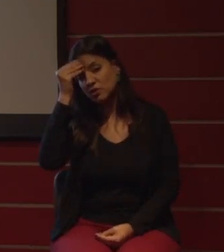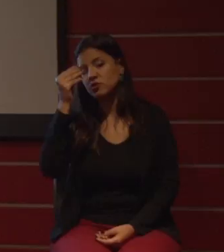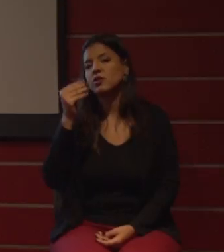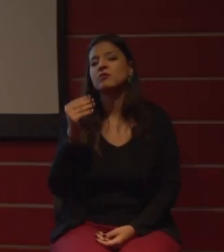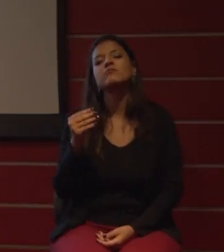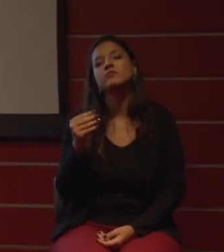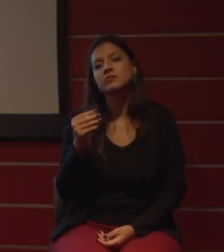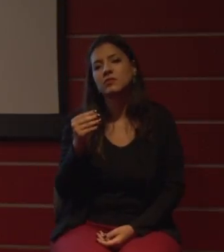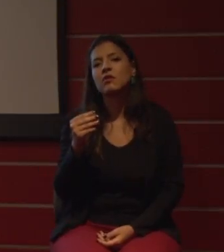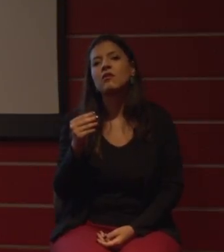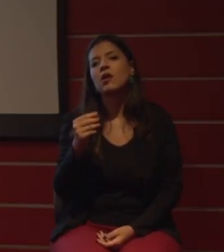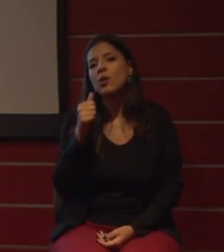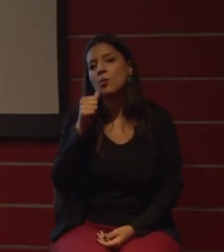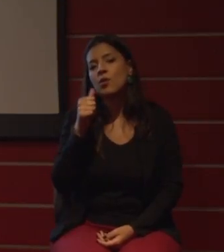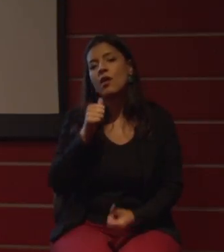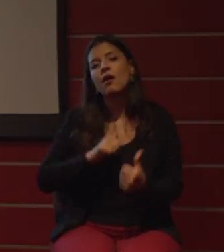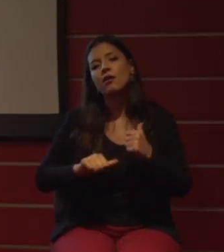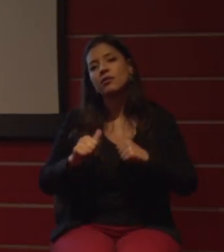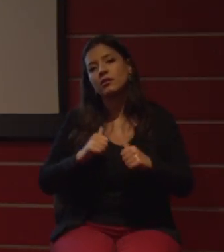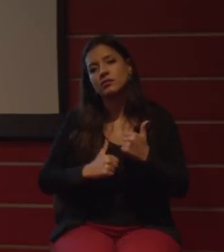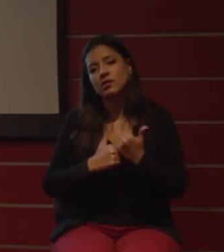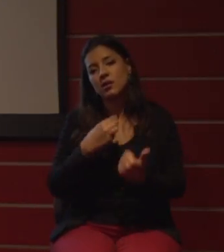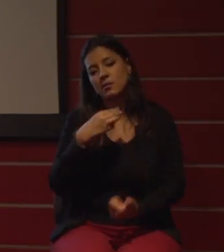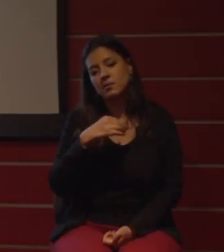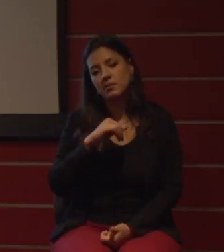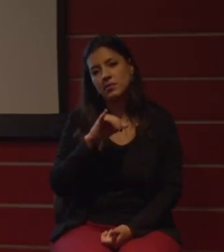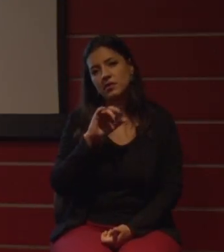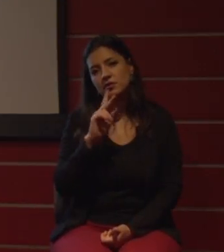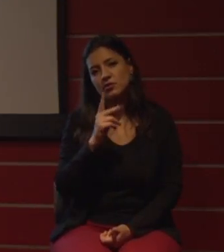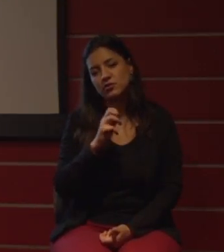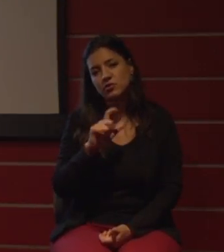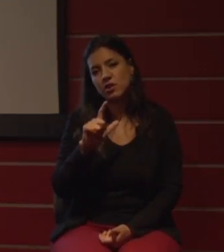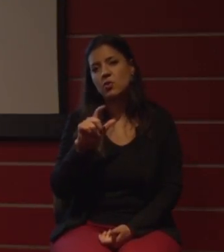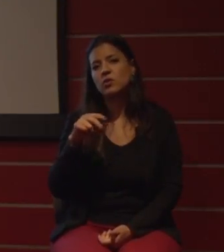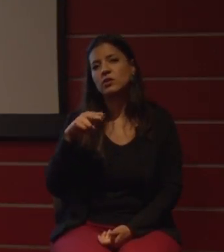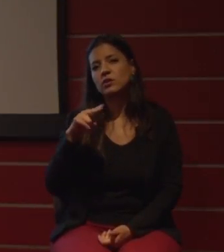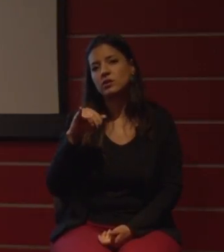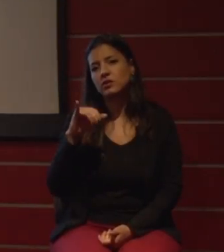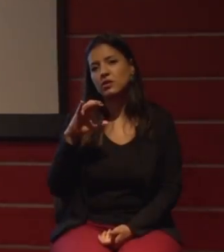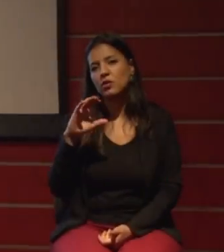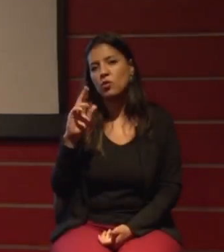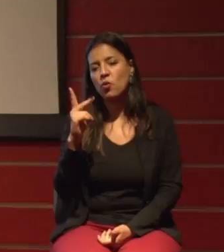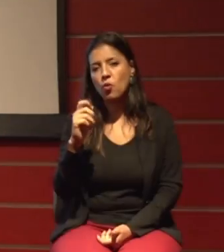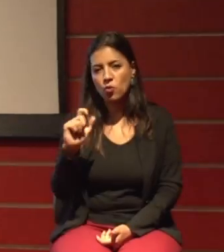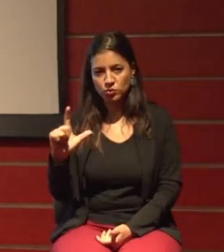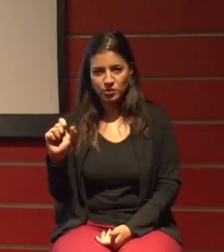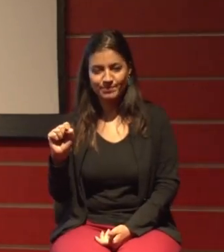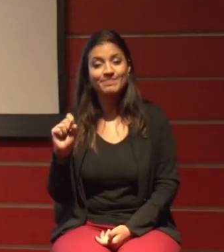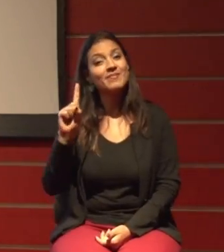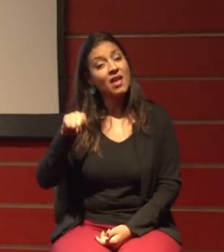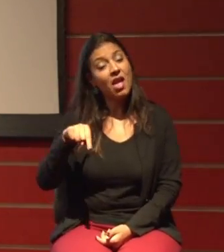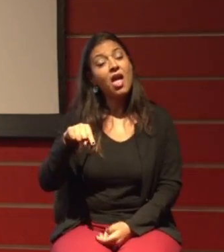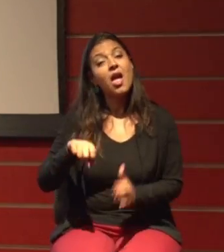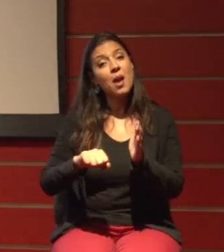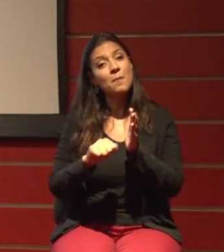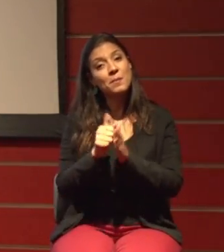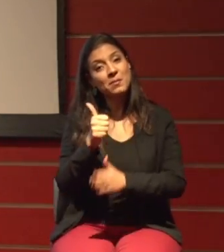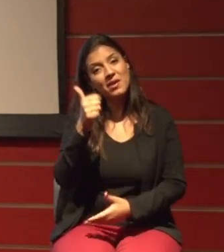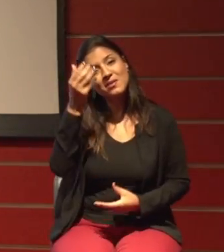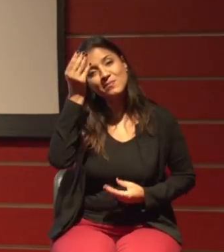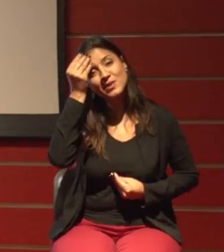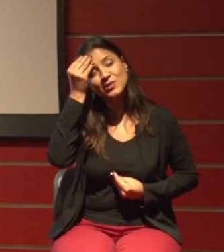foi feita pel atriz Michelle nichols né que é uma das das das primeiras personagens